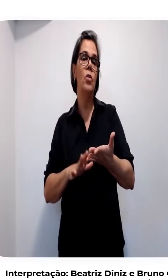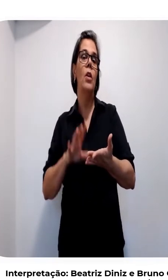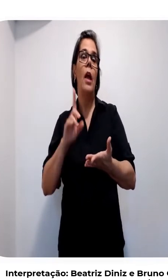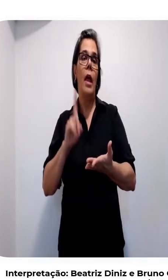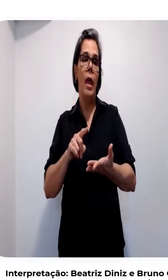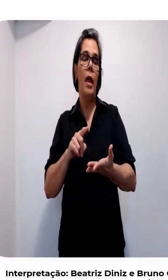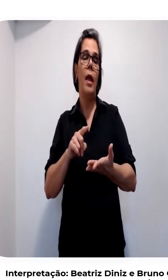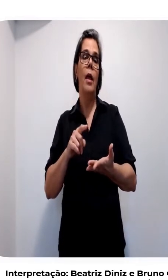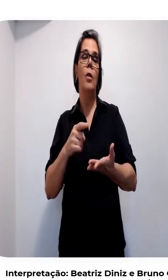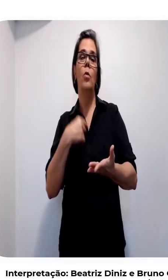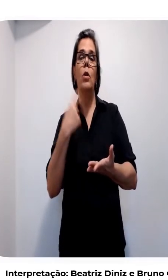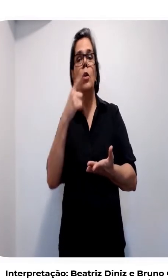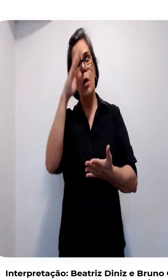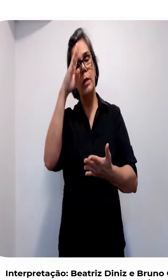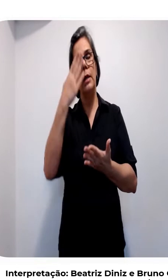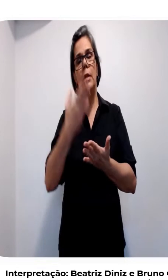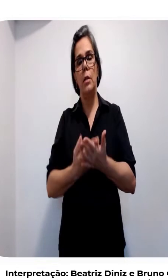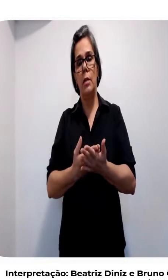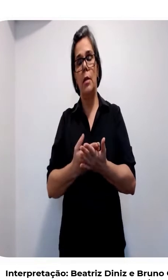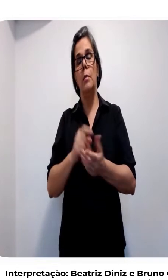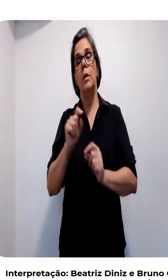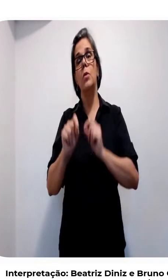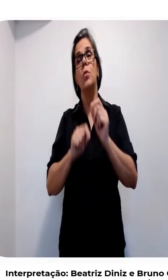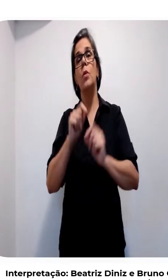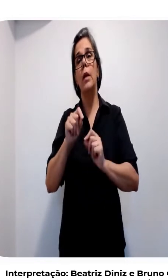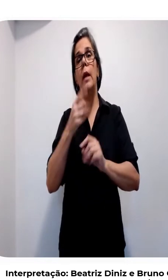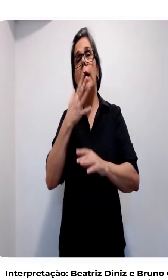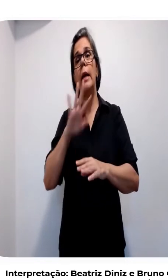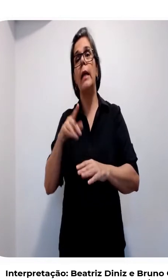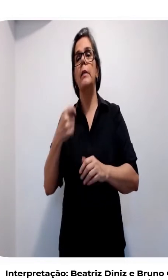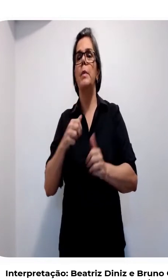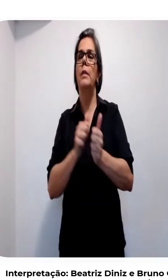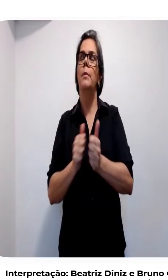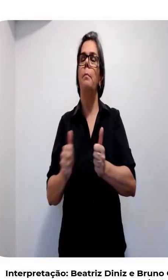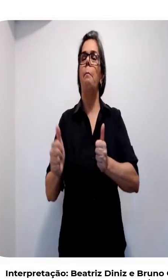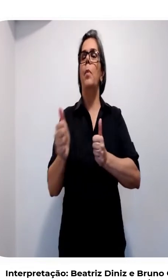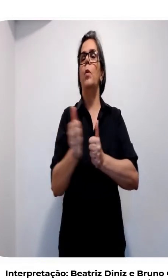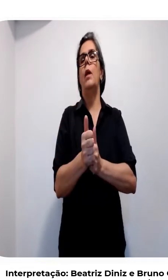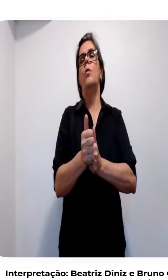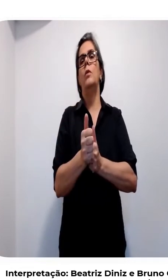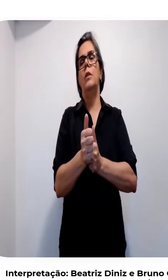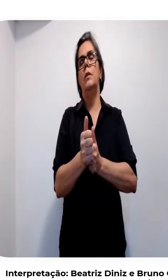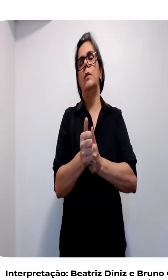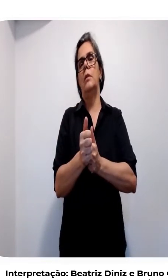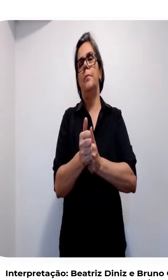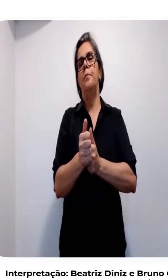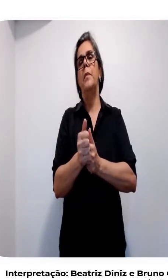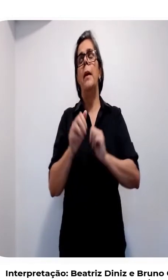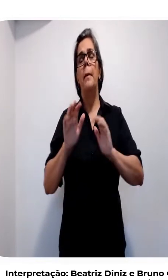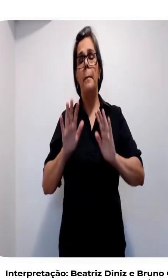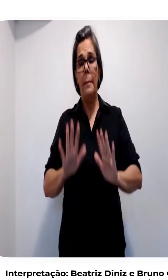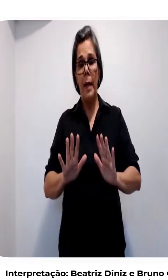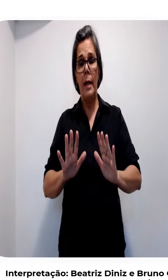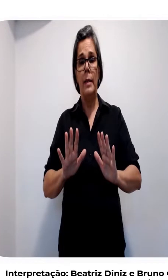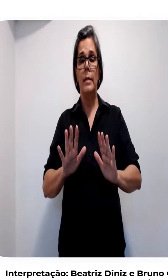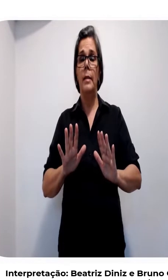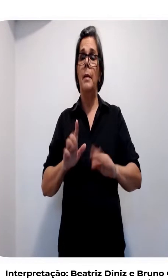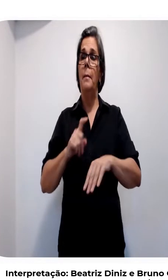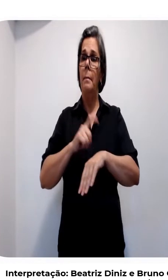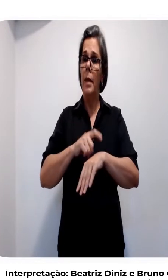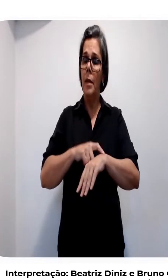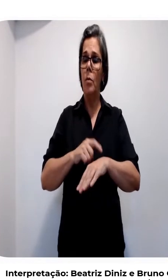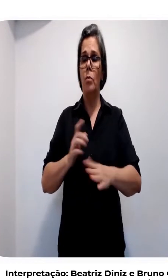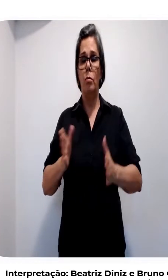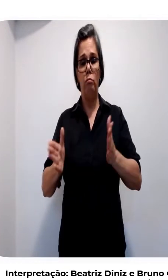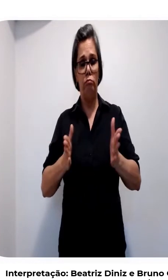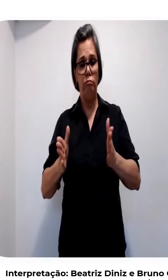que a criança tem que se tornar protagonista dessas atividades, mesmo em período de isolamento social. As crianças precisam